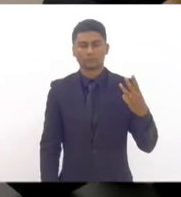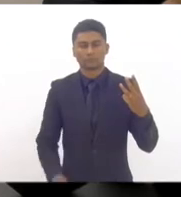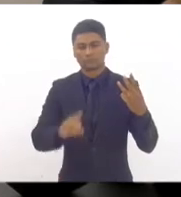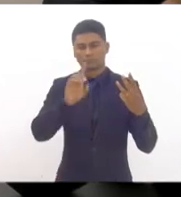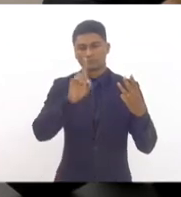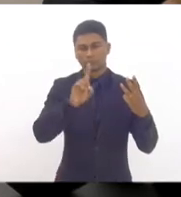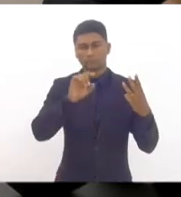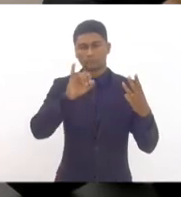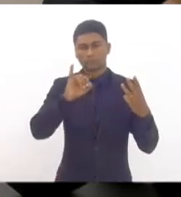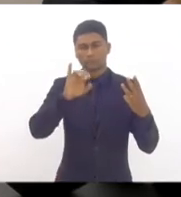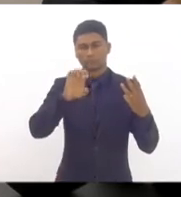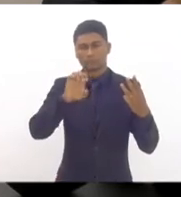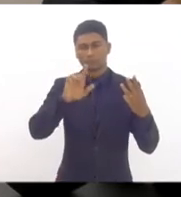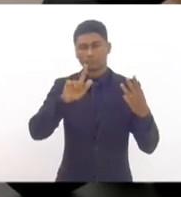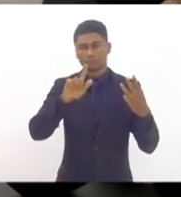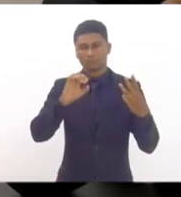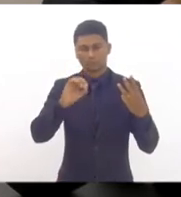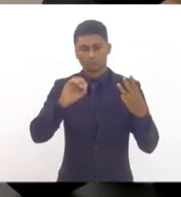Diego Silva de Bem.